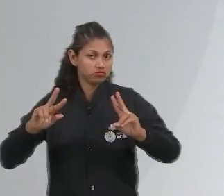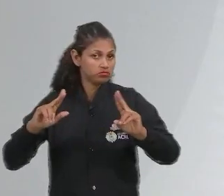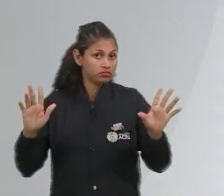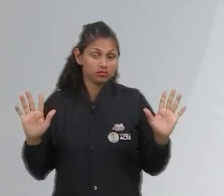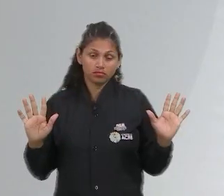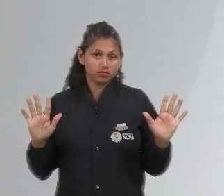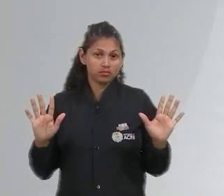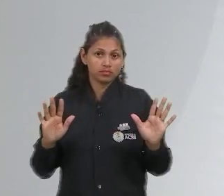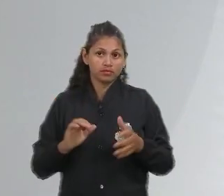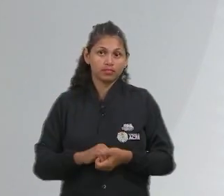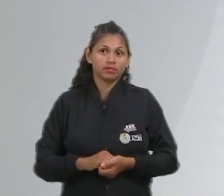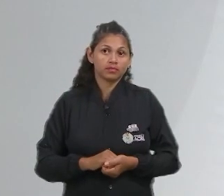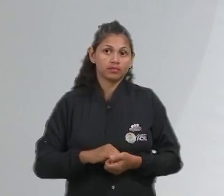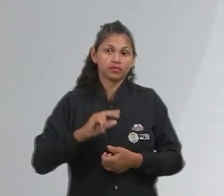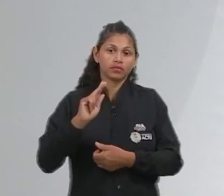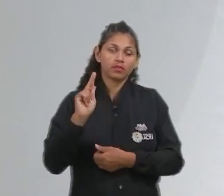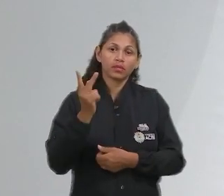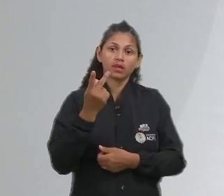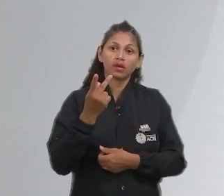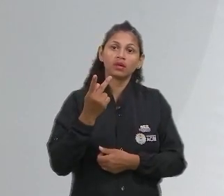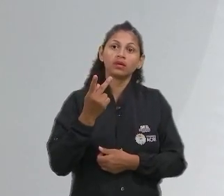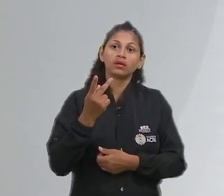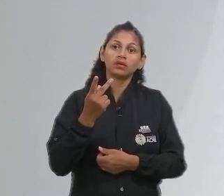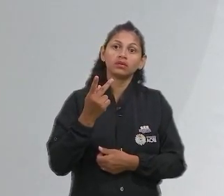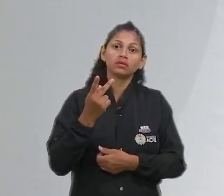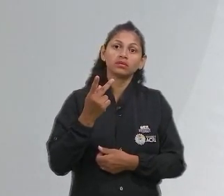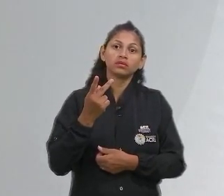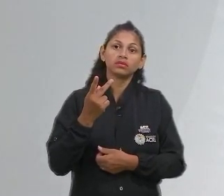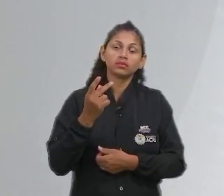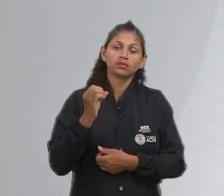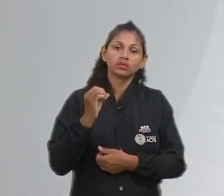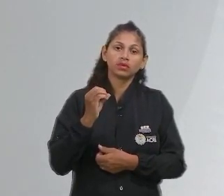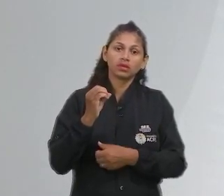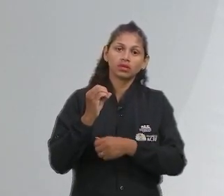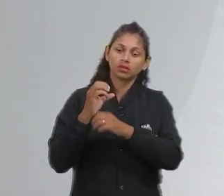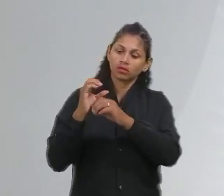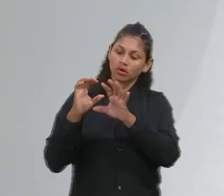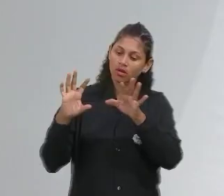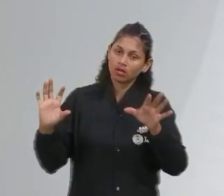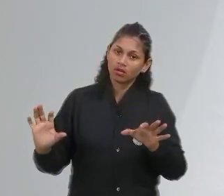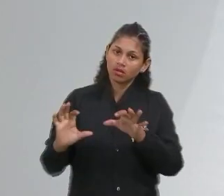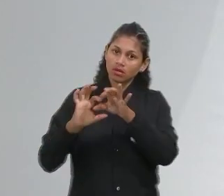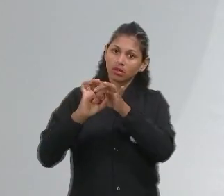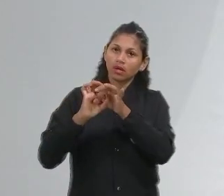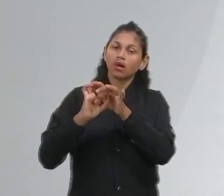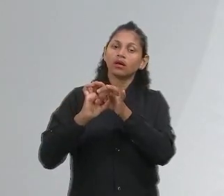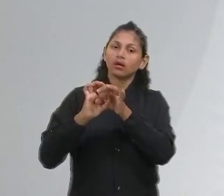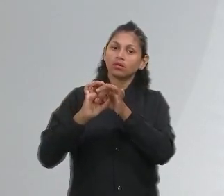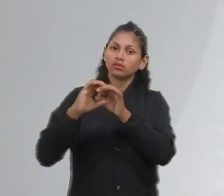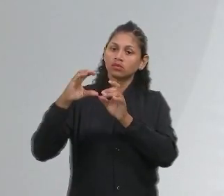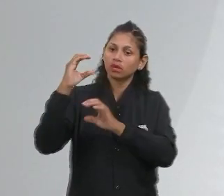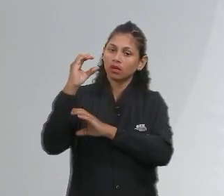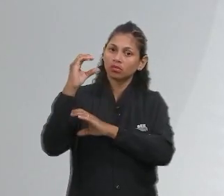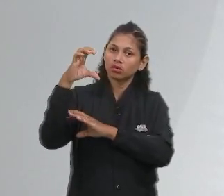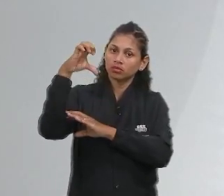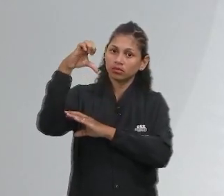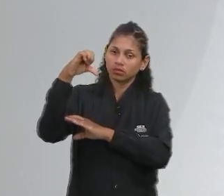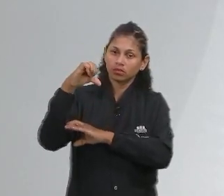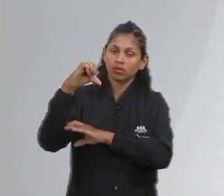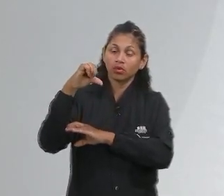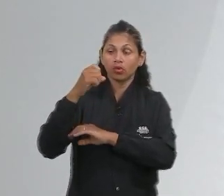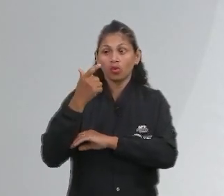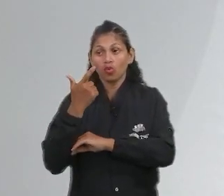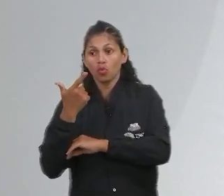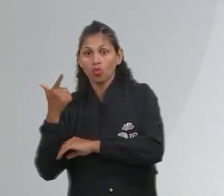O OH de 1 vai estar em um carbono de número 9, enquanto o